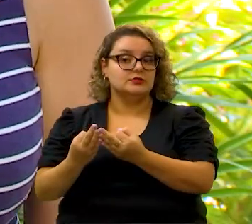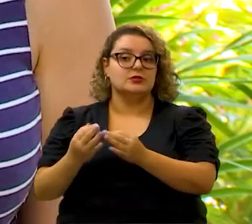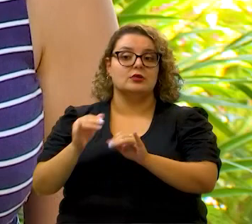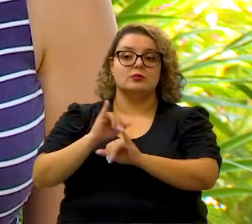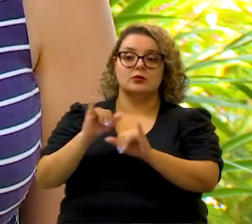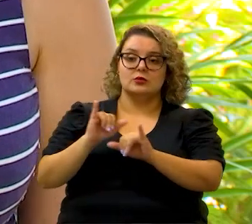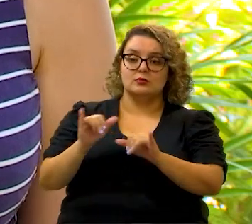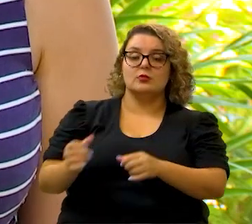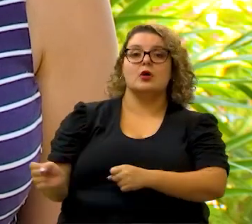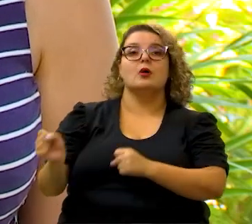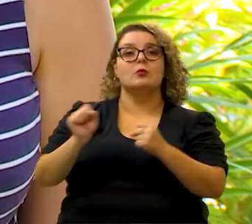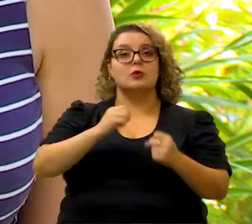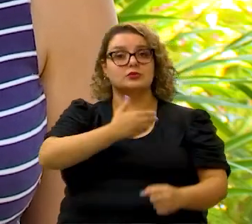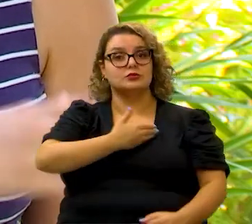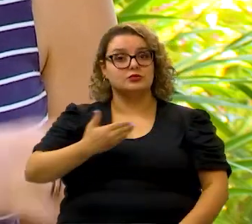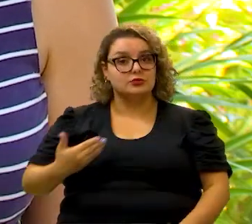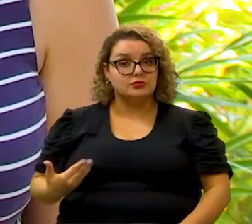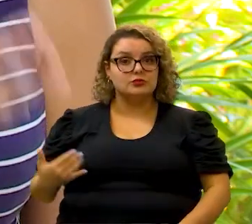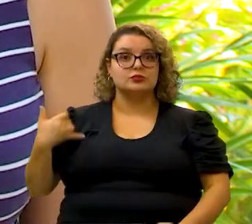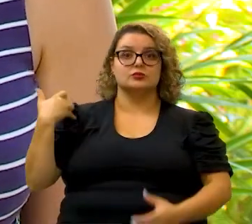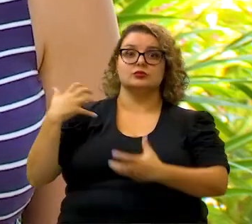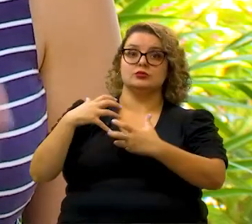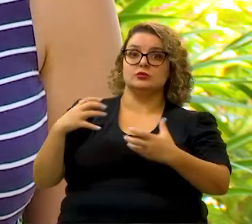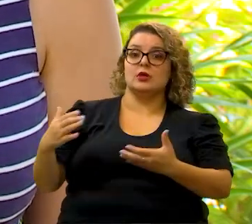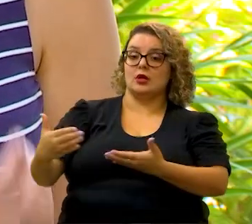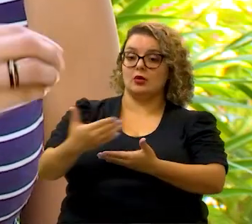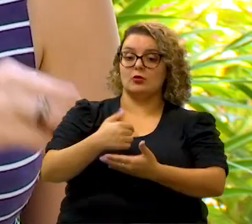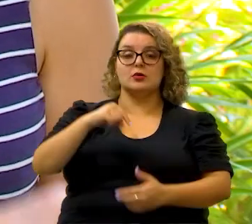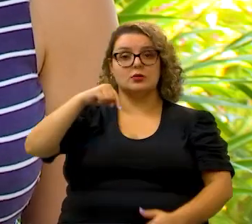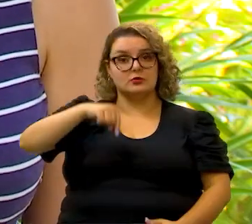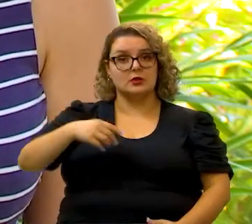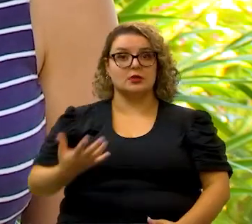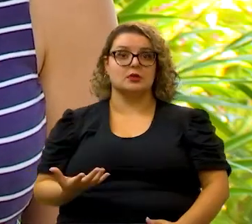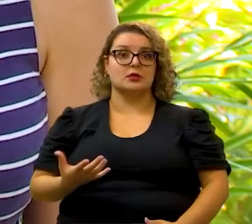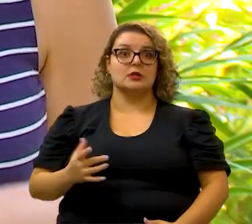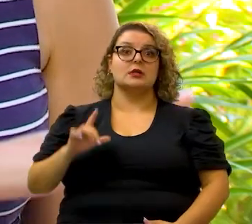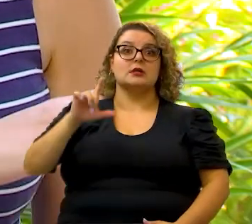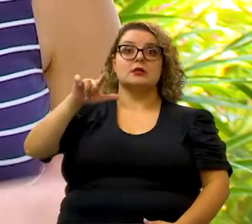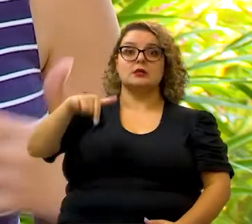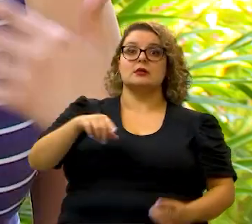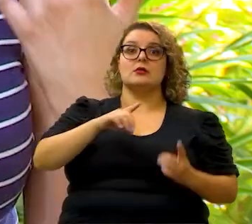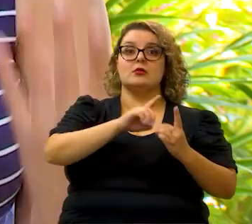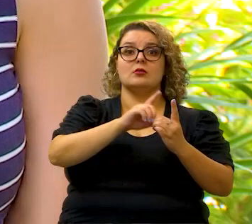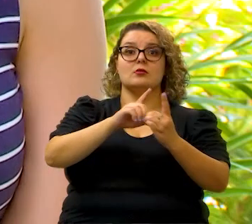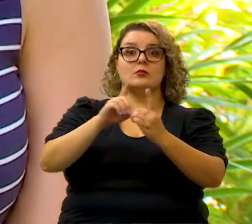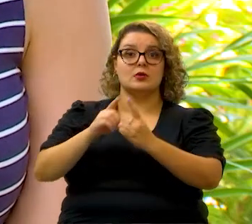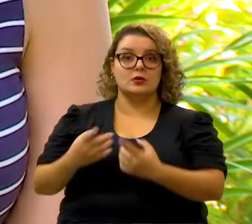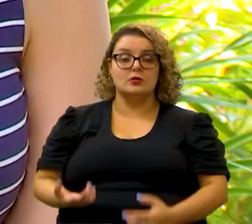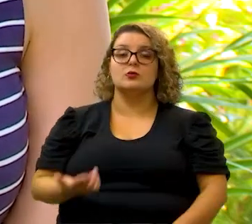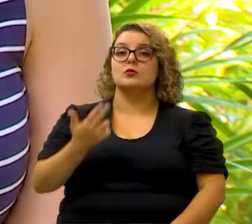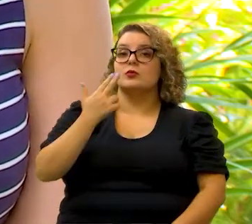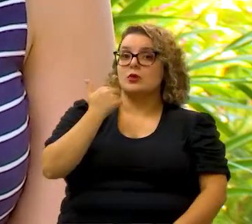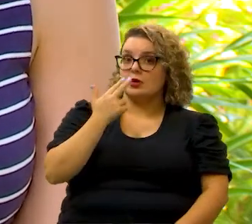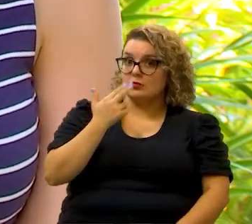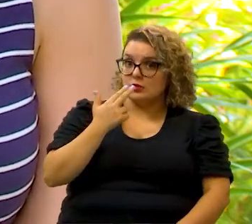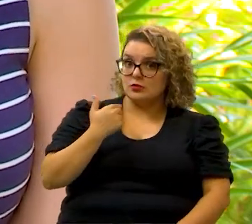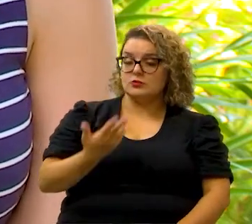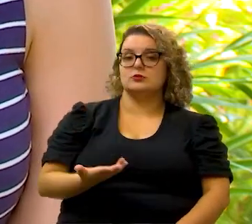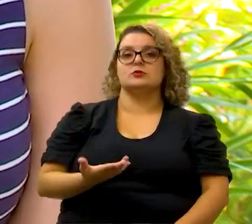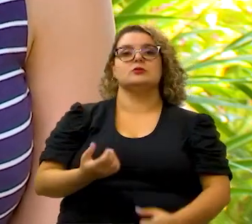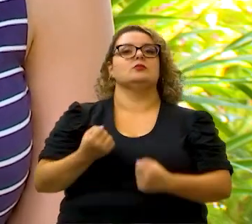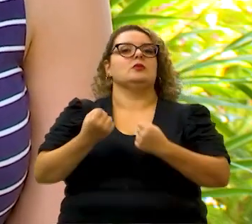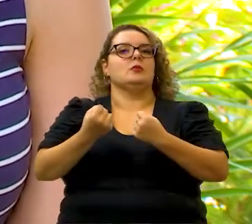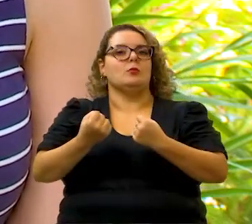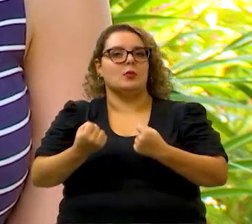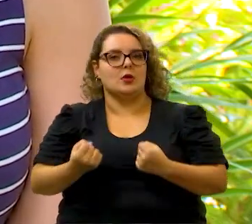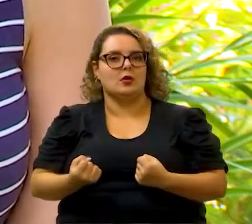familiares, Faz informativo também ao poder público que o idoso está acolhido aqui. E depois ele começa a fazer atendimentos com a